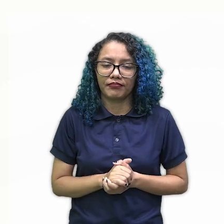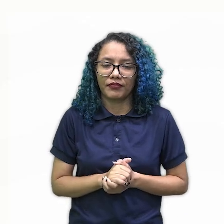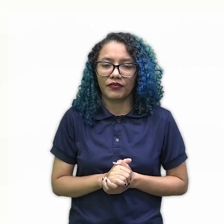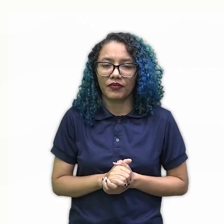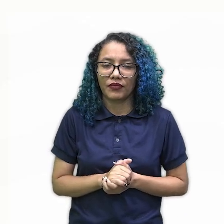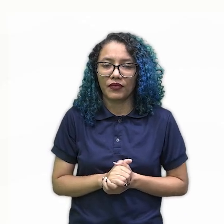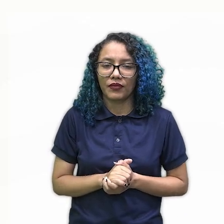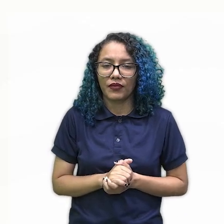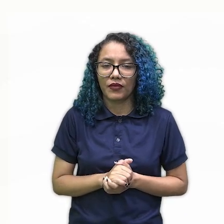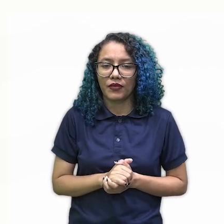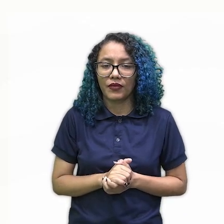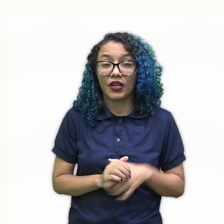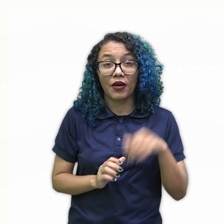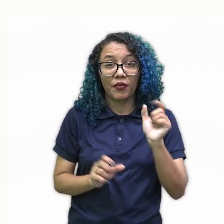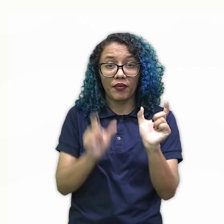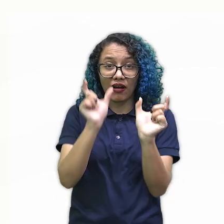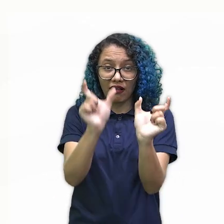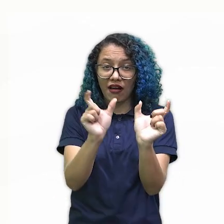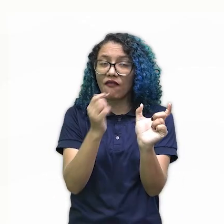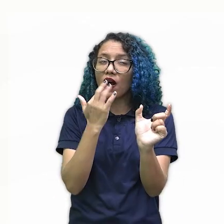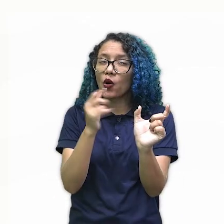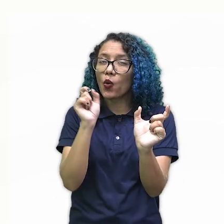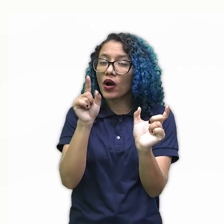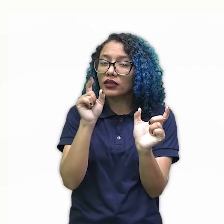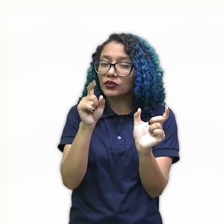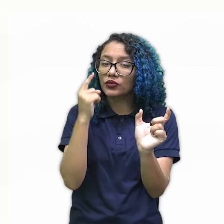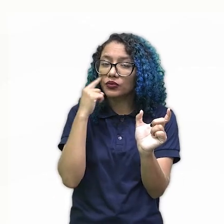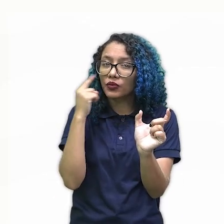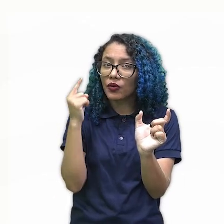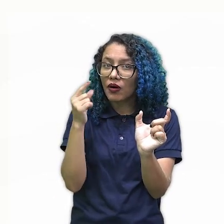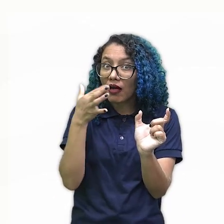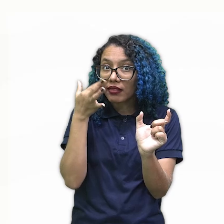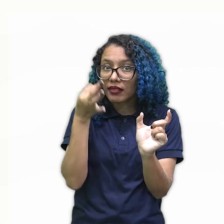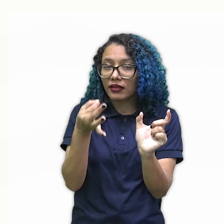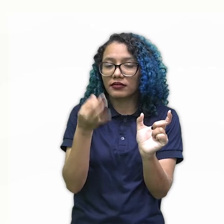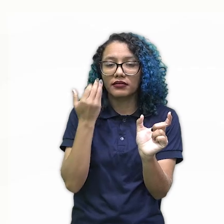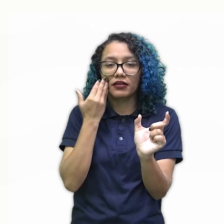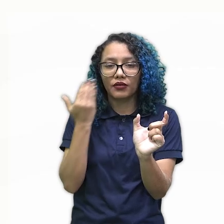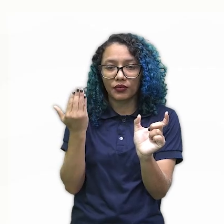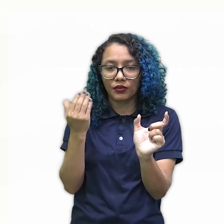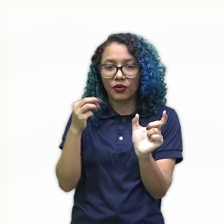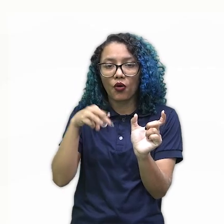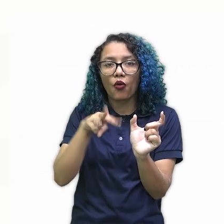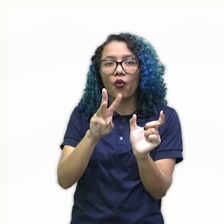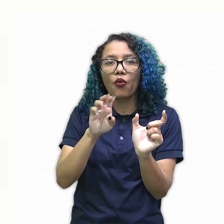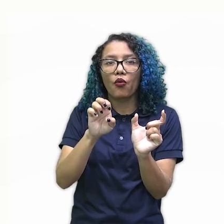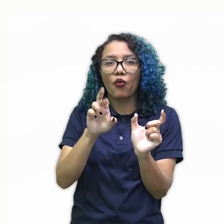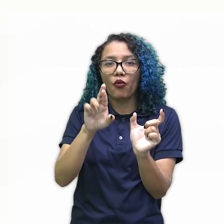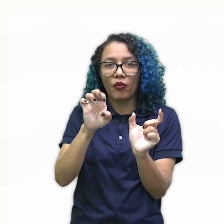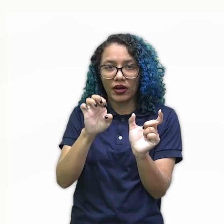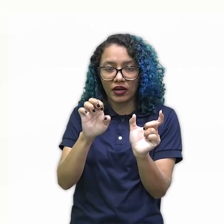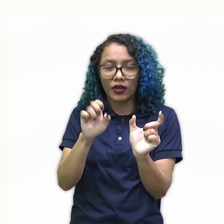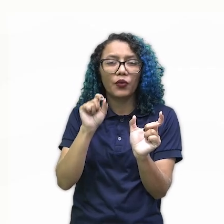Vamos destacar essa palavrinha aqui, ó, que é o passado do verbo to be.